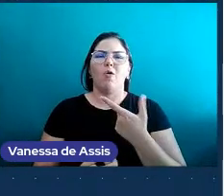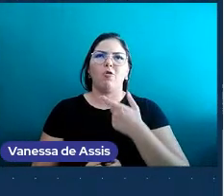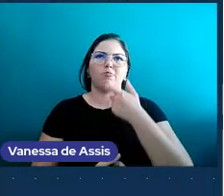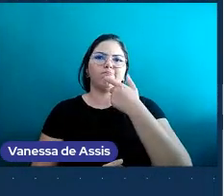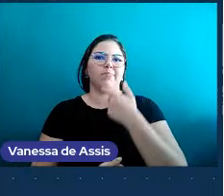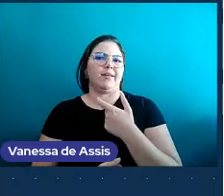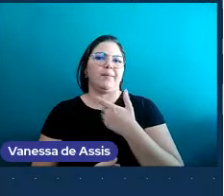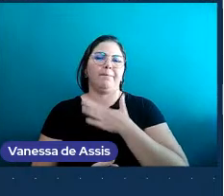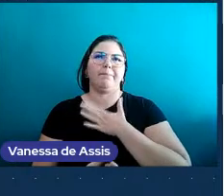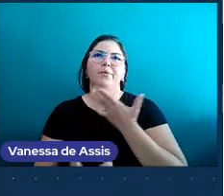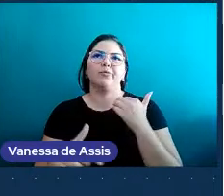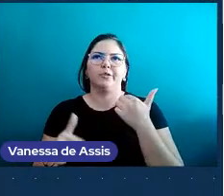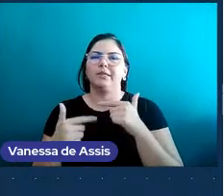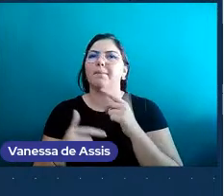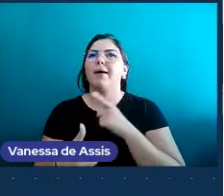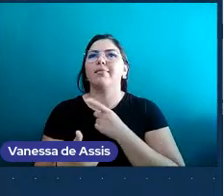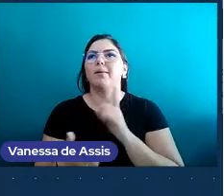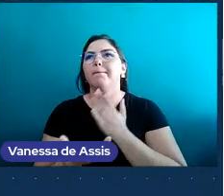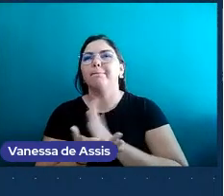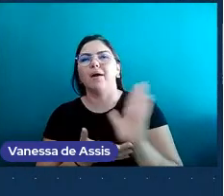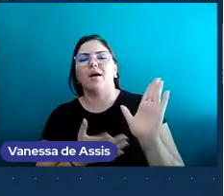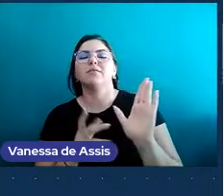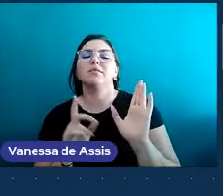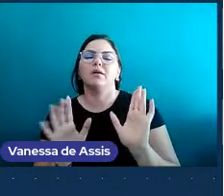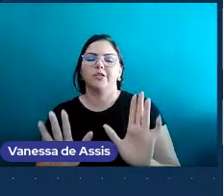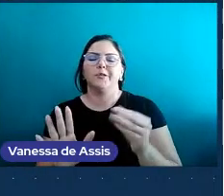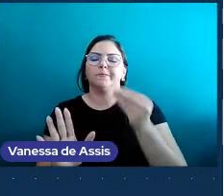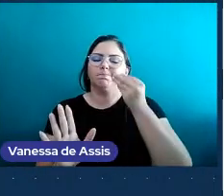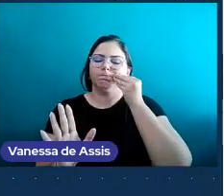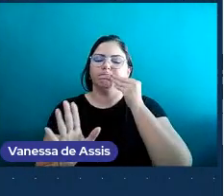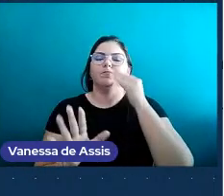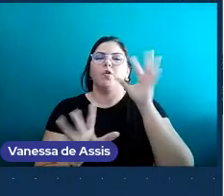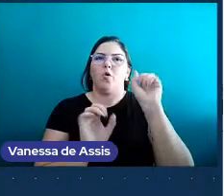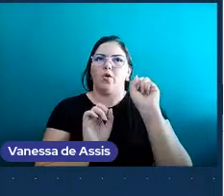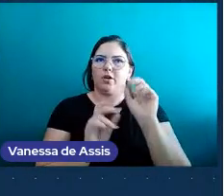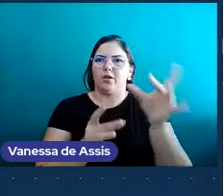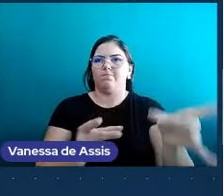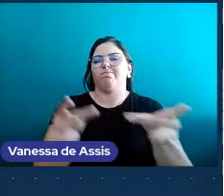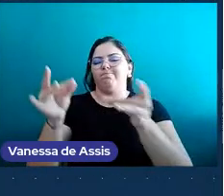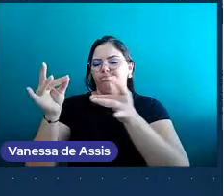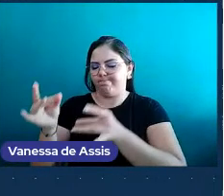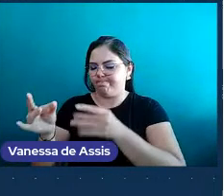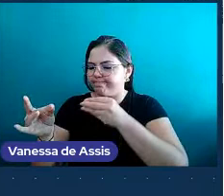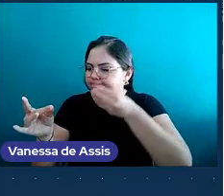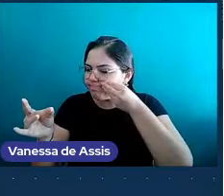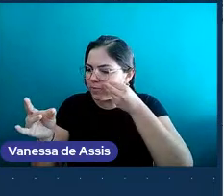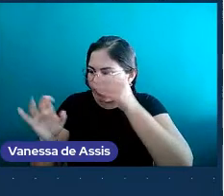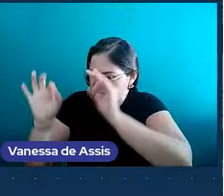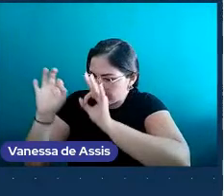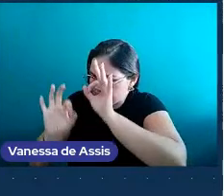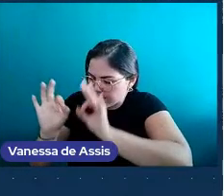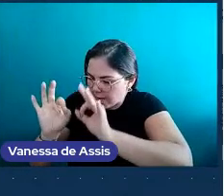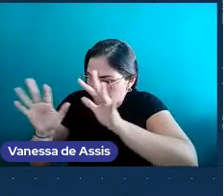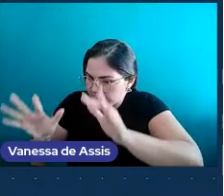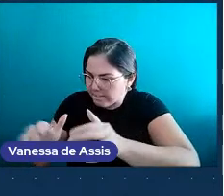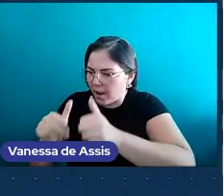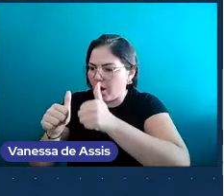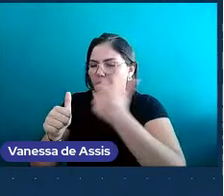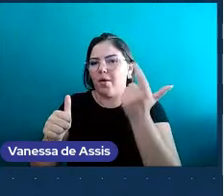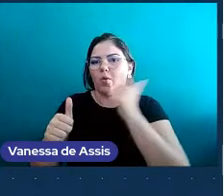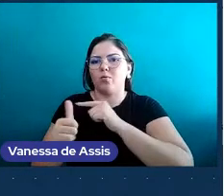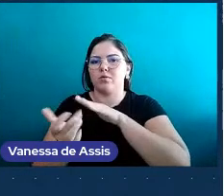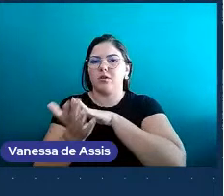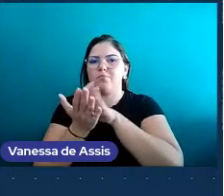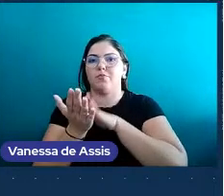um processo de aprimoramento do nosso artigo para conseguir uma publicação ainda melhor. Aqui as referências que eu